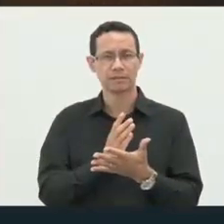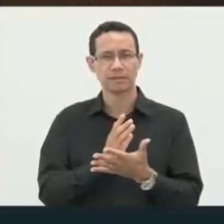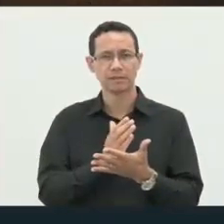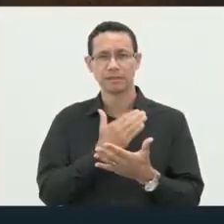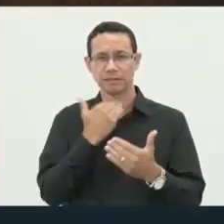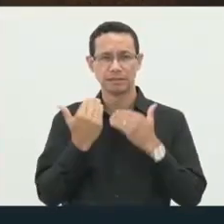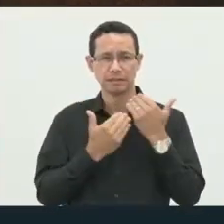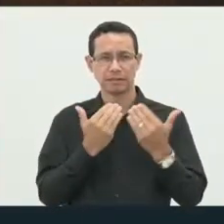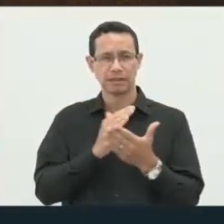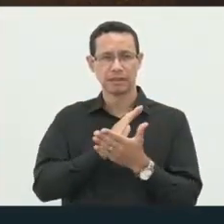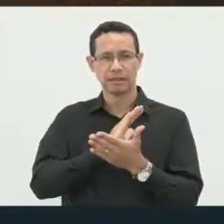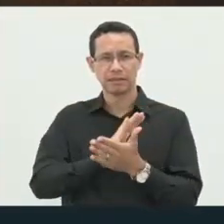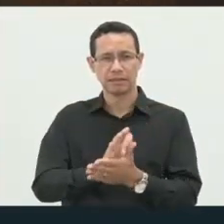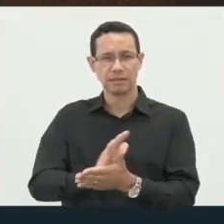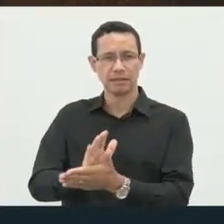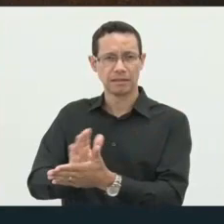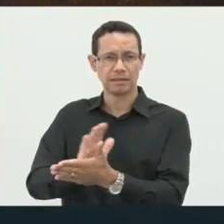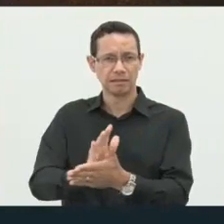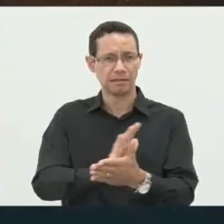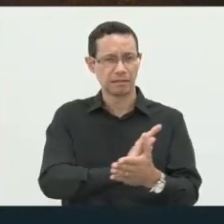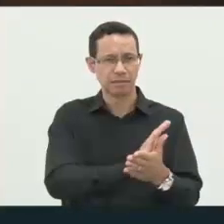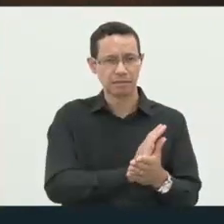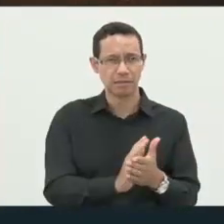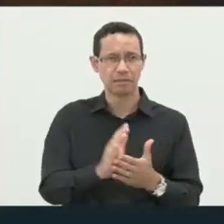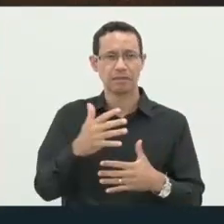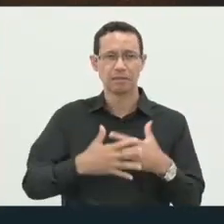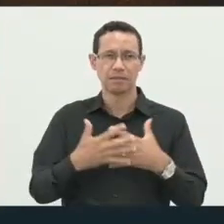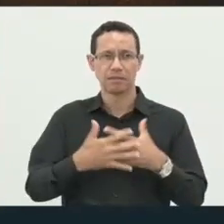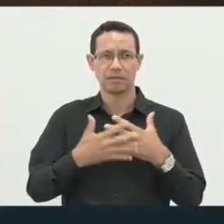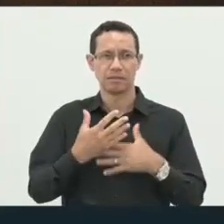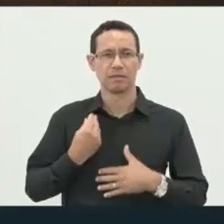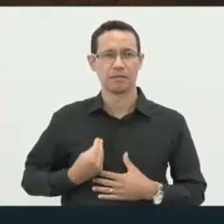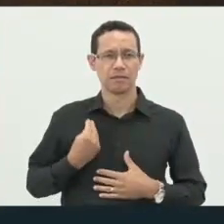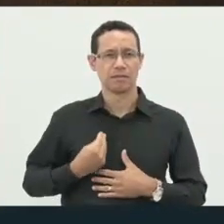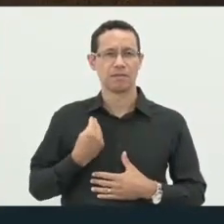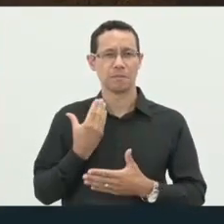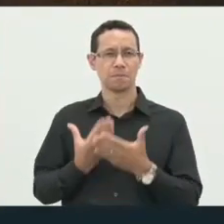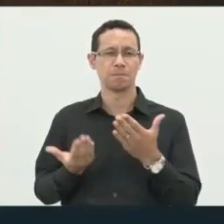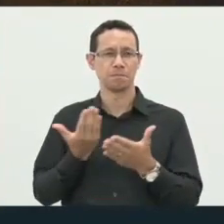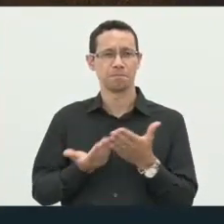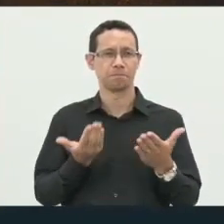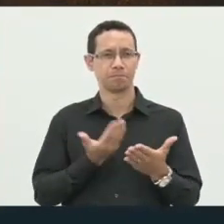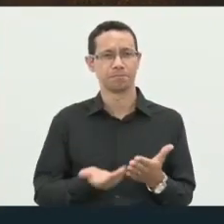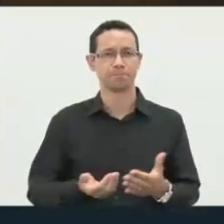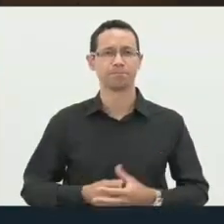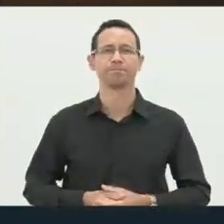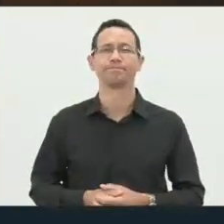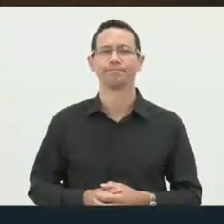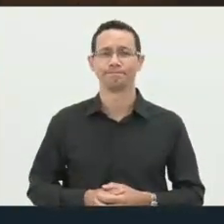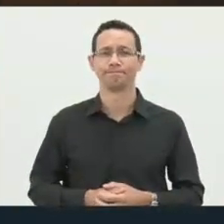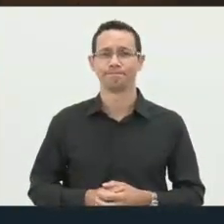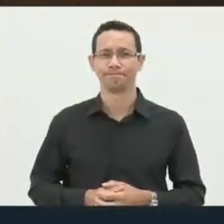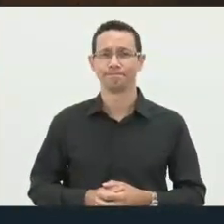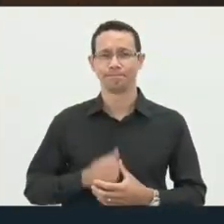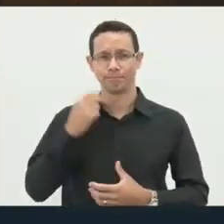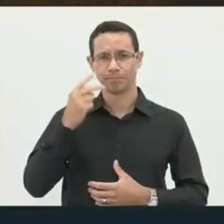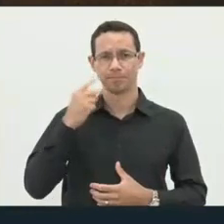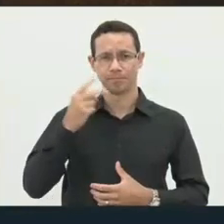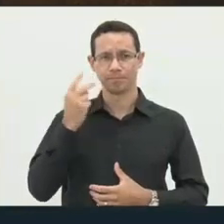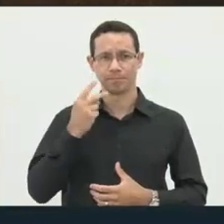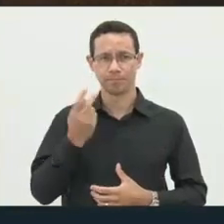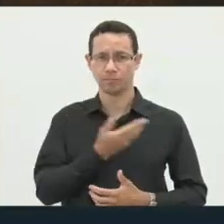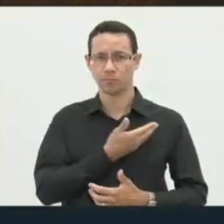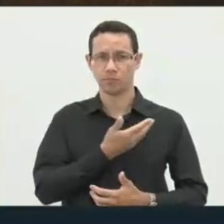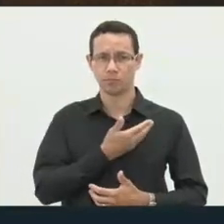população guarulhense sem fé na vida da população guarulhense né e meu colega Vereador aqui né